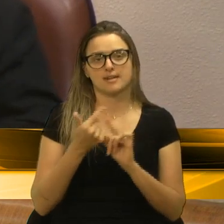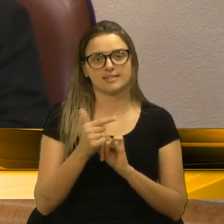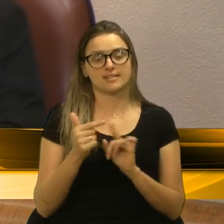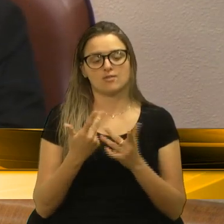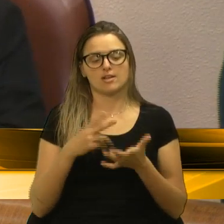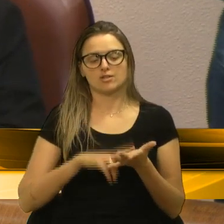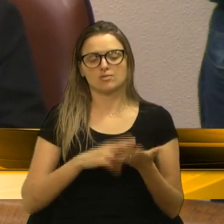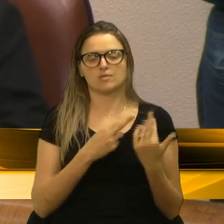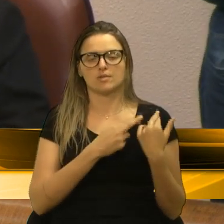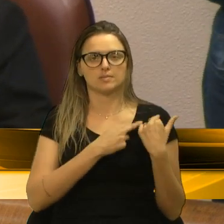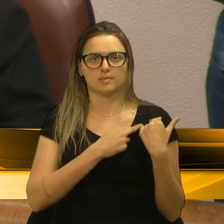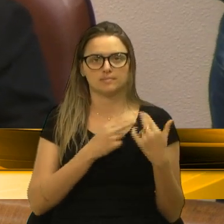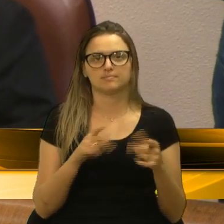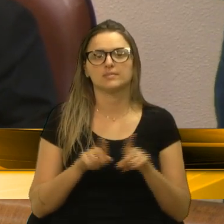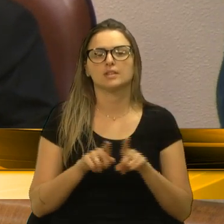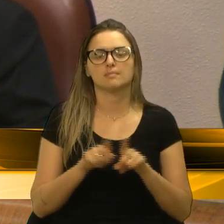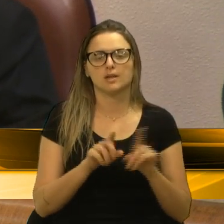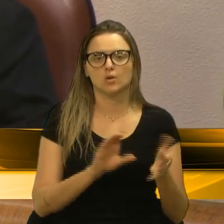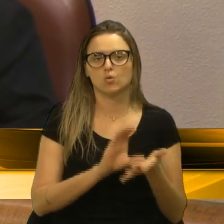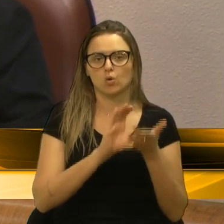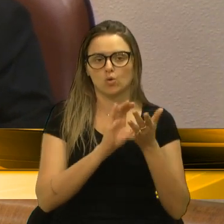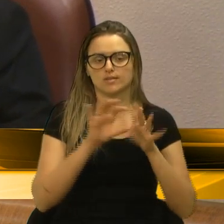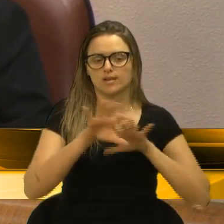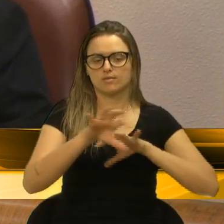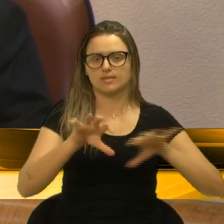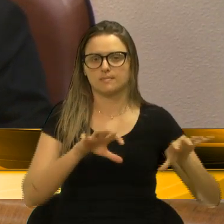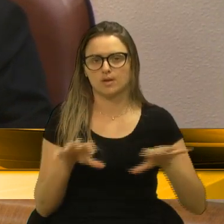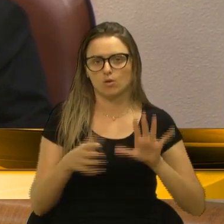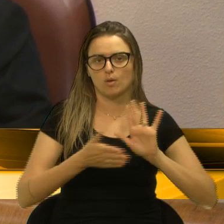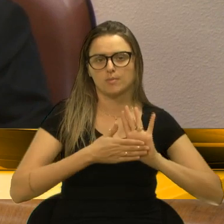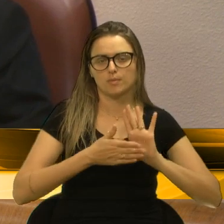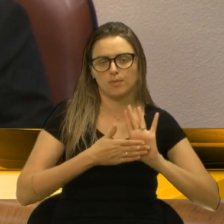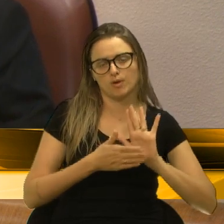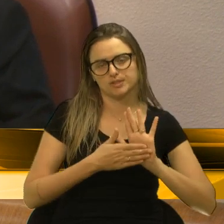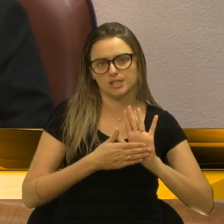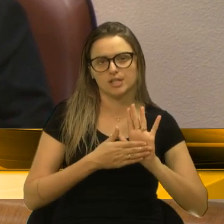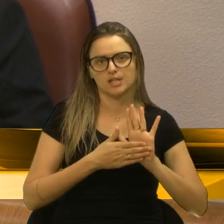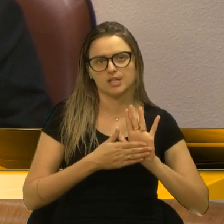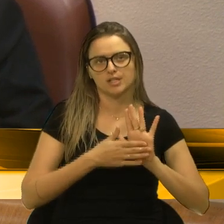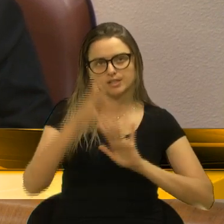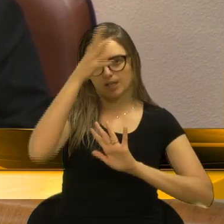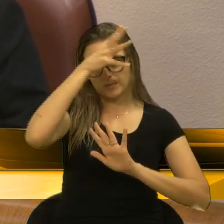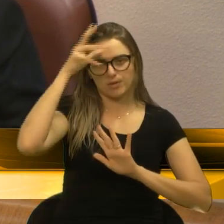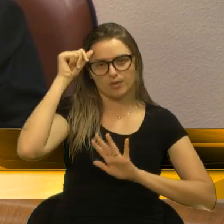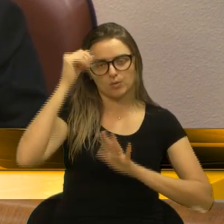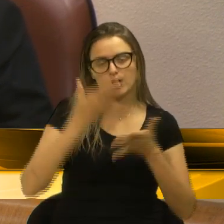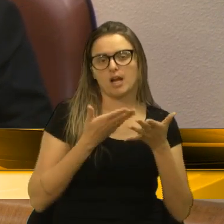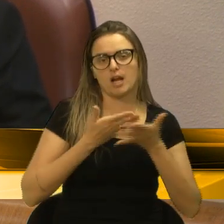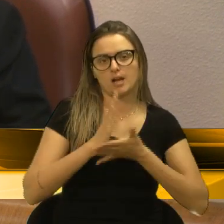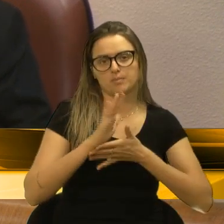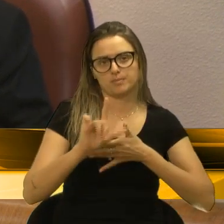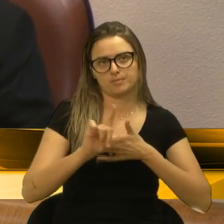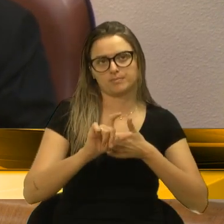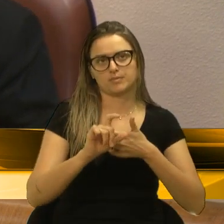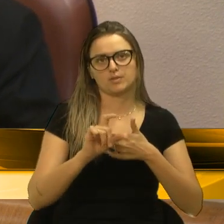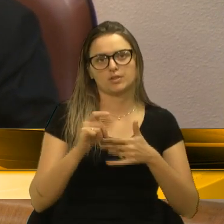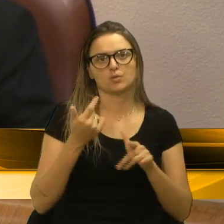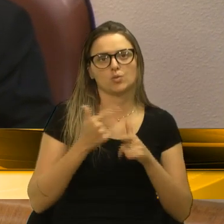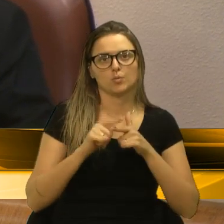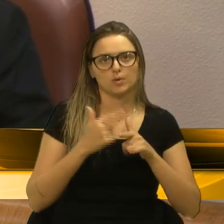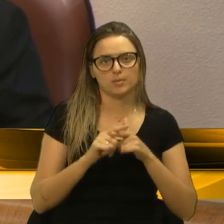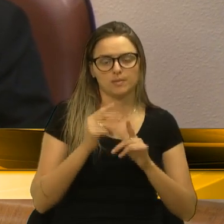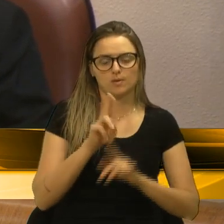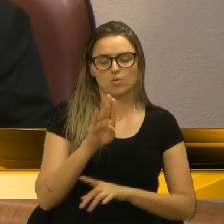responsabilidade. Declarou que o Conselho desmembrou a proposta do Poder Executivo, aprovando o programa UBS+,